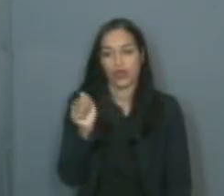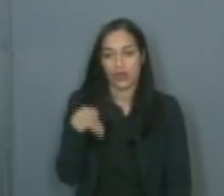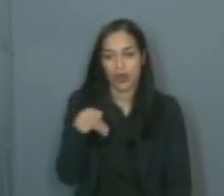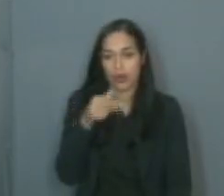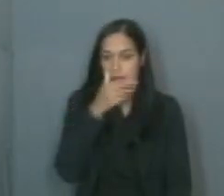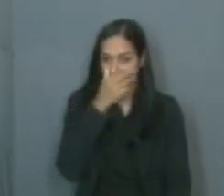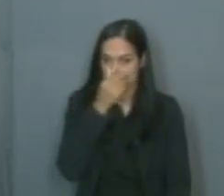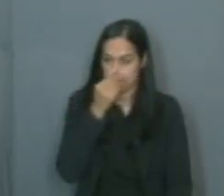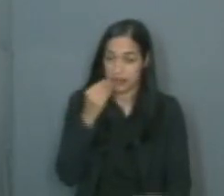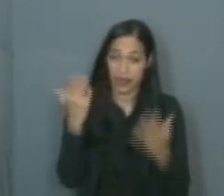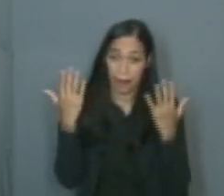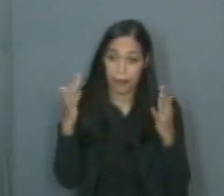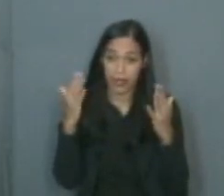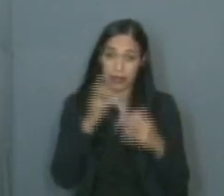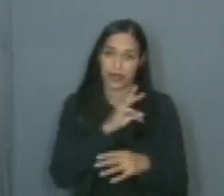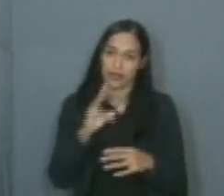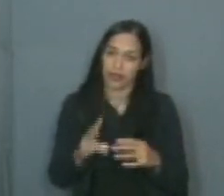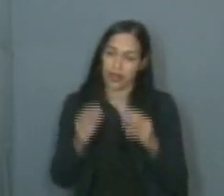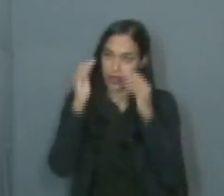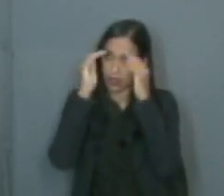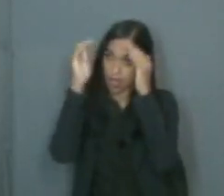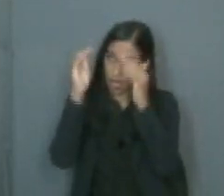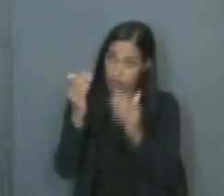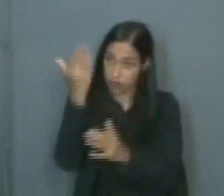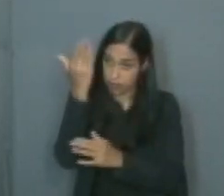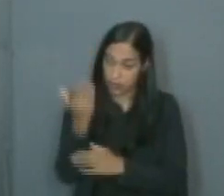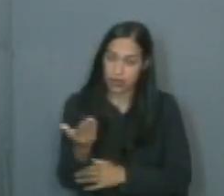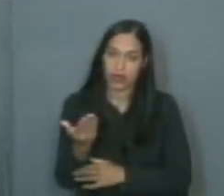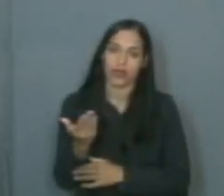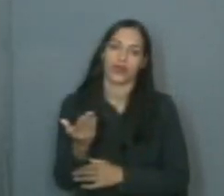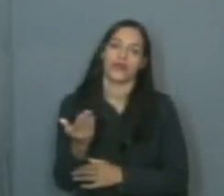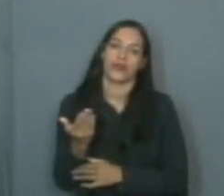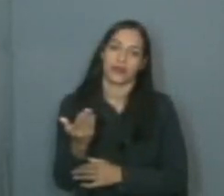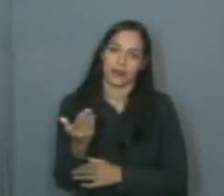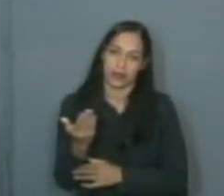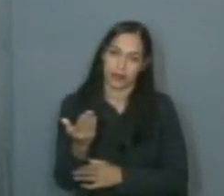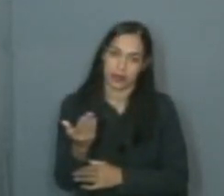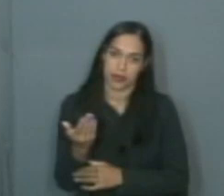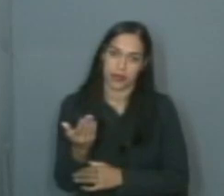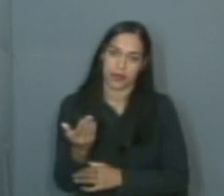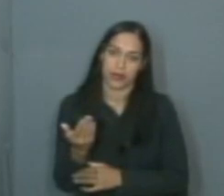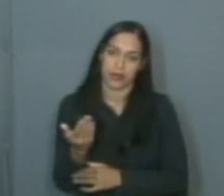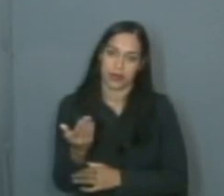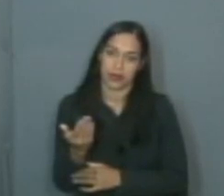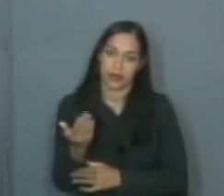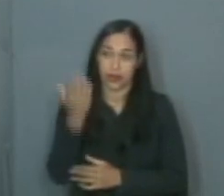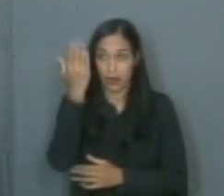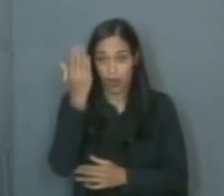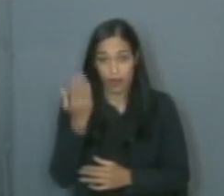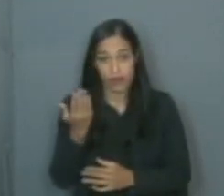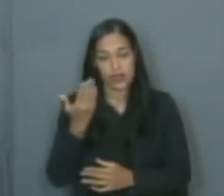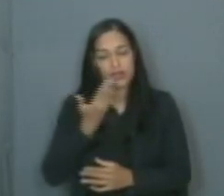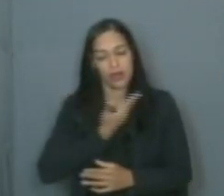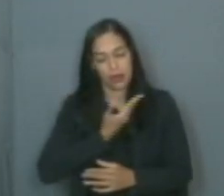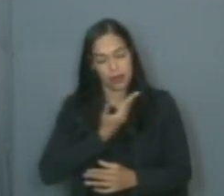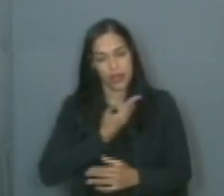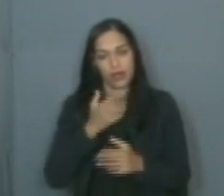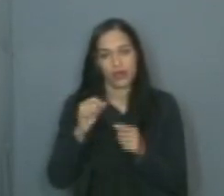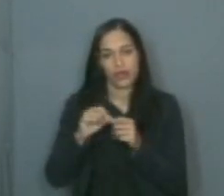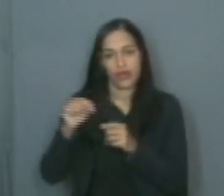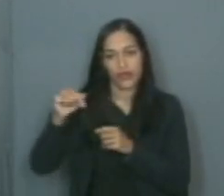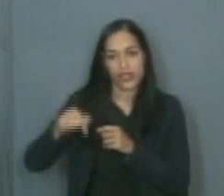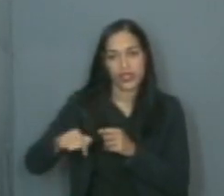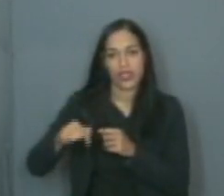Parabéns, vereador. Tenho muito respeito pela sua autoridade. Quero dizer que você é um grande colega que eu fiz aqui. A gente